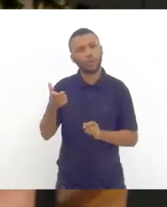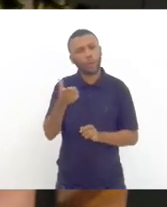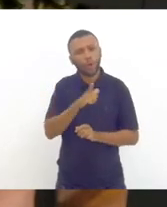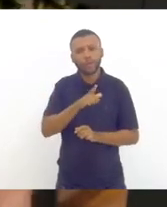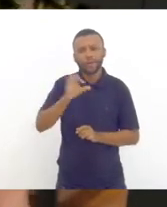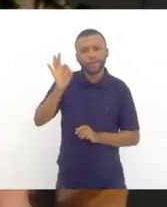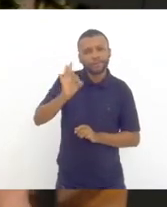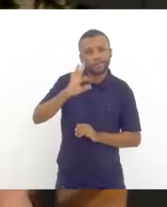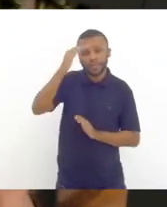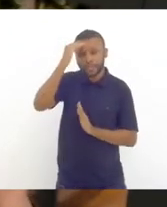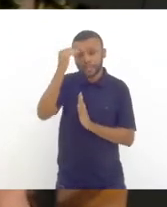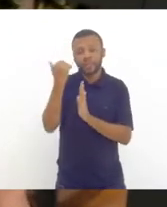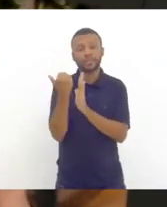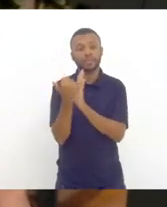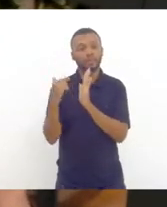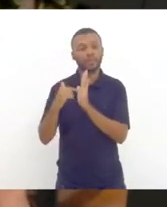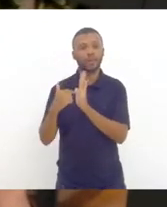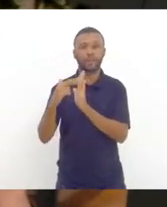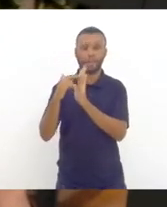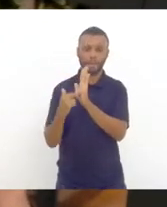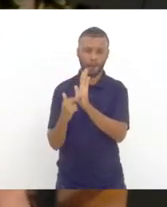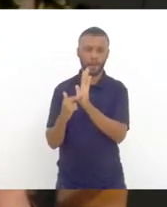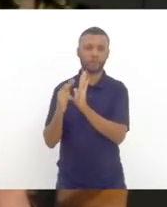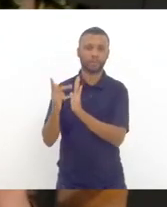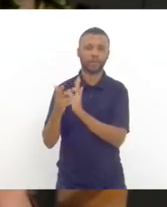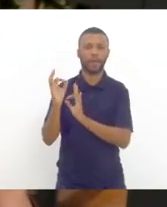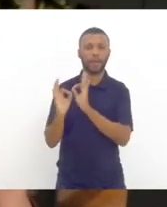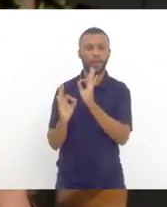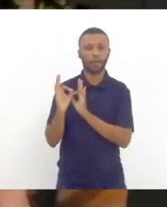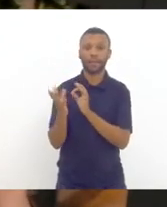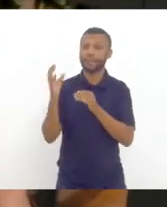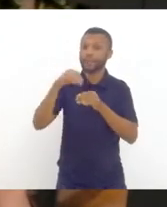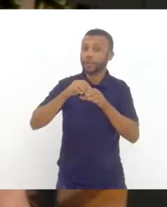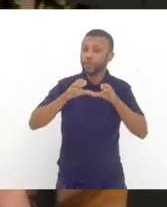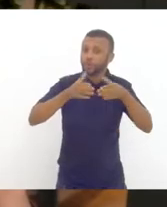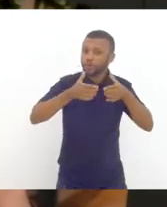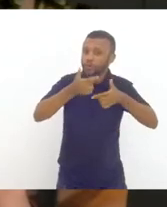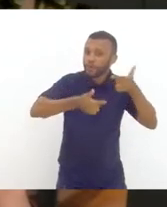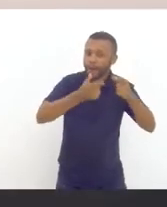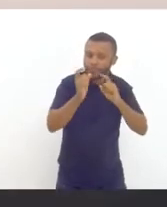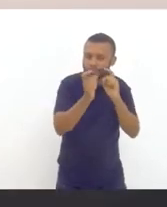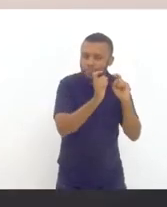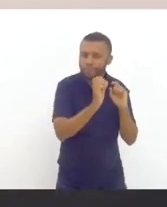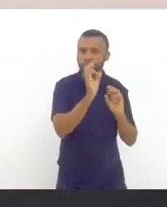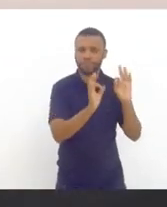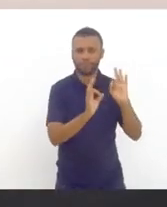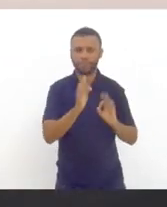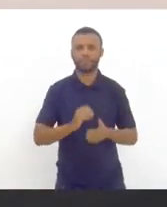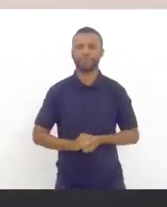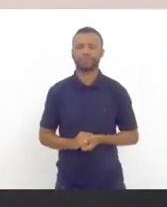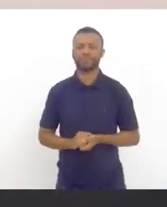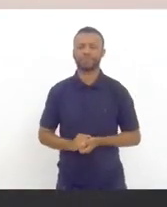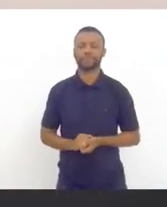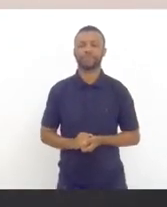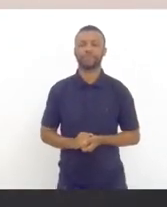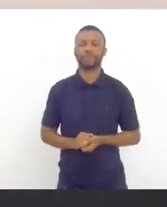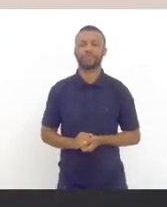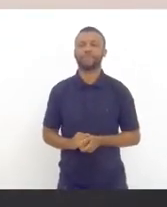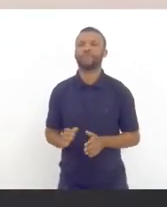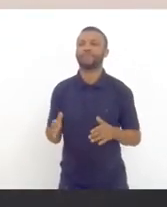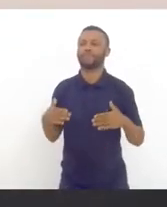alguns critérios que foram elaborados por esse grupo de trabalho. Sim, sim, sim, subsecretário. Veja